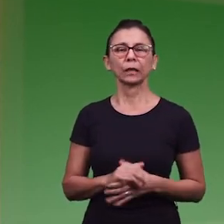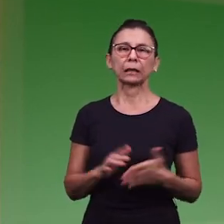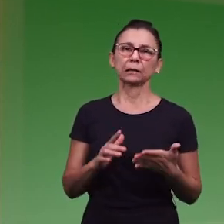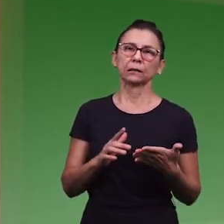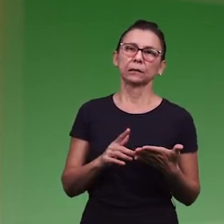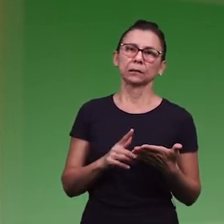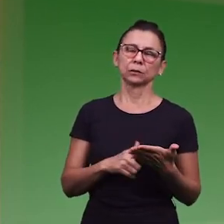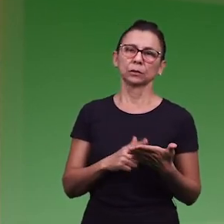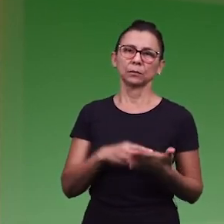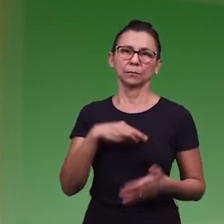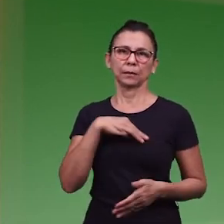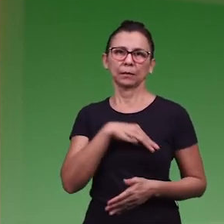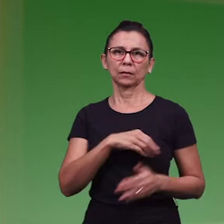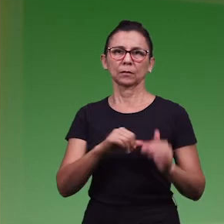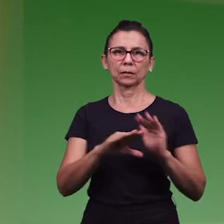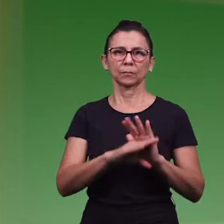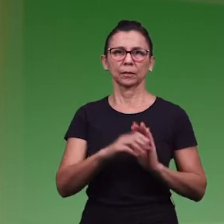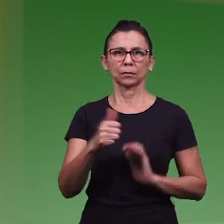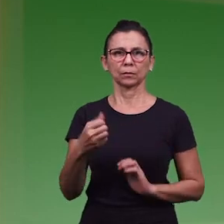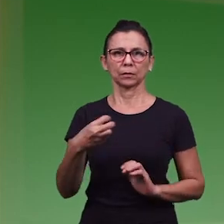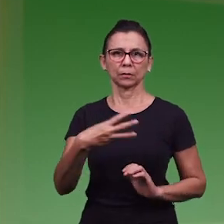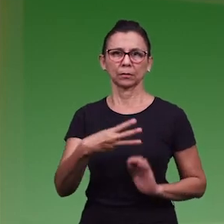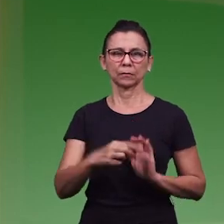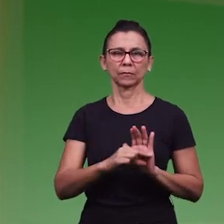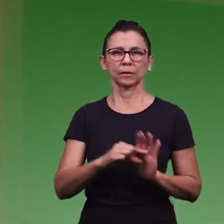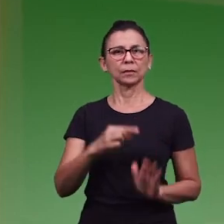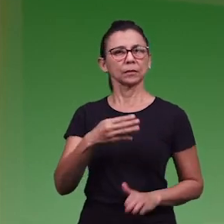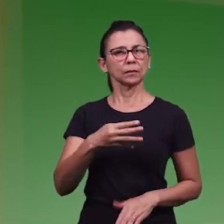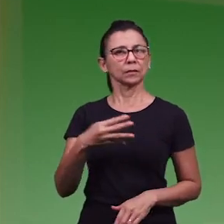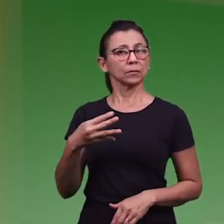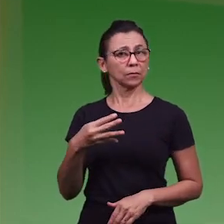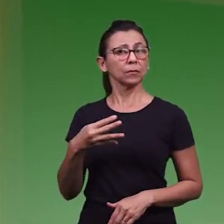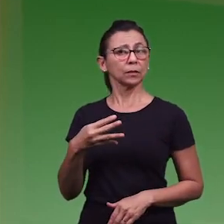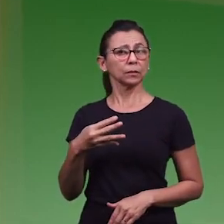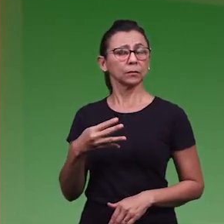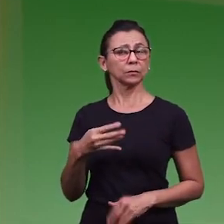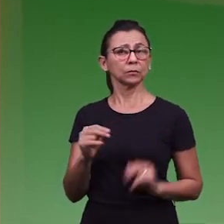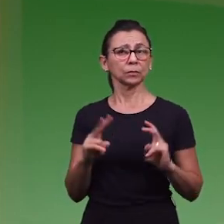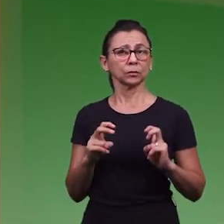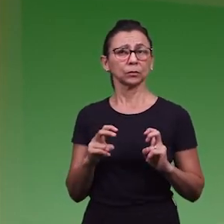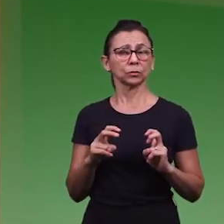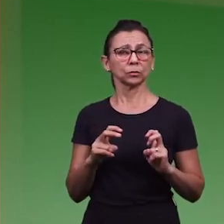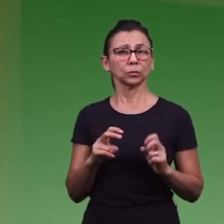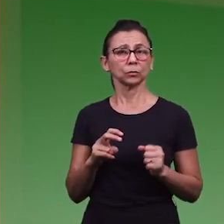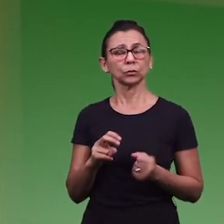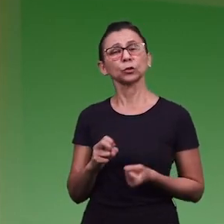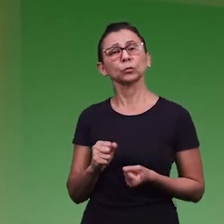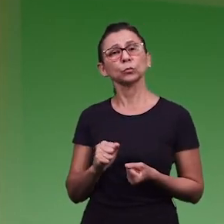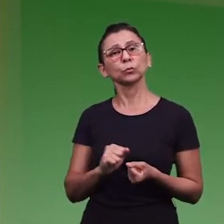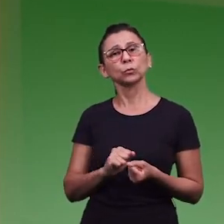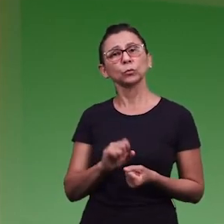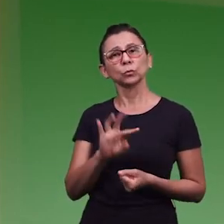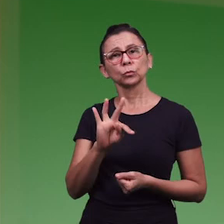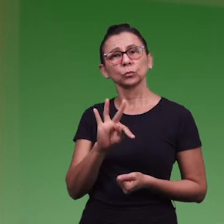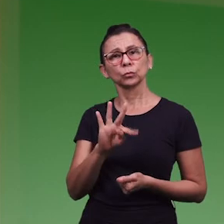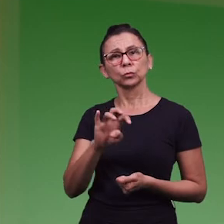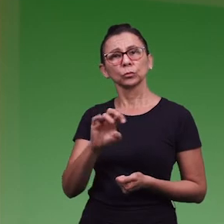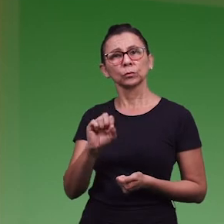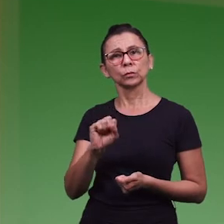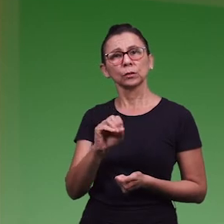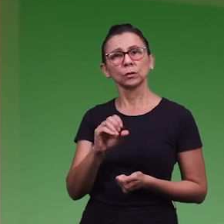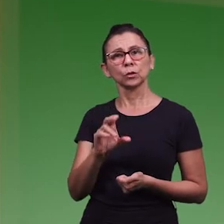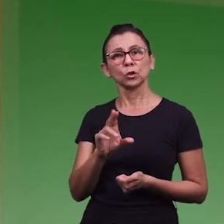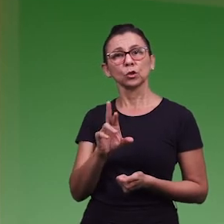no Evangelho de Mateus, no capítulo 13, verso 44, que nos fala sobre um tesouro. Diz assim a palavra do Senhor, Mateus